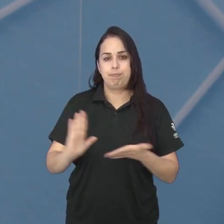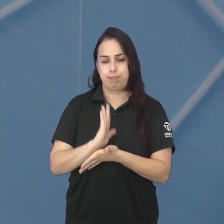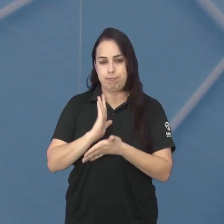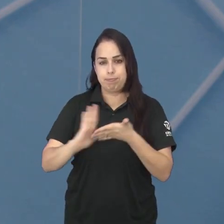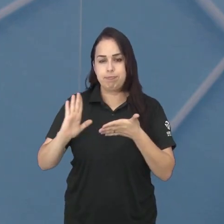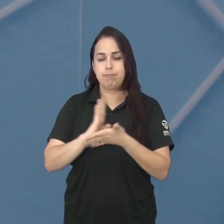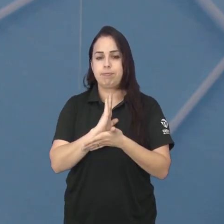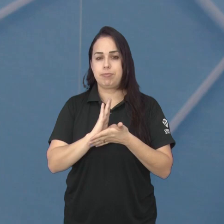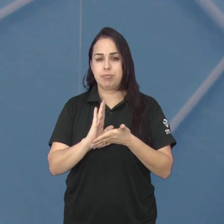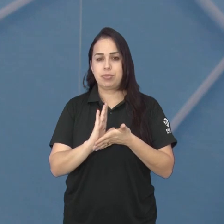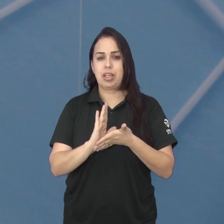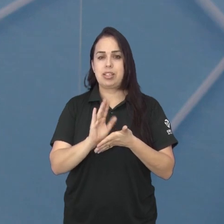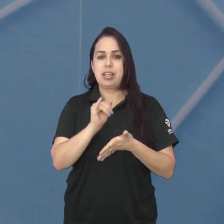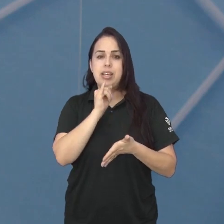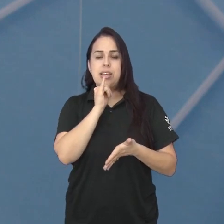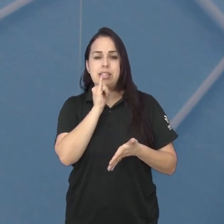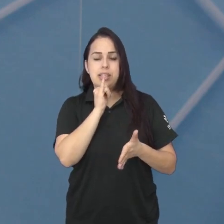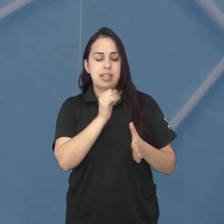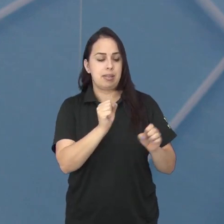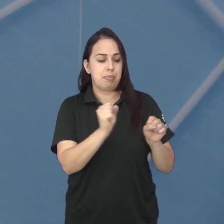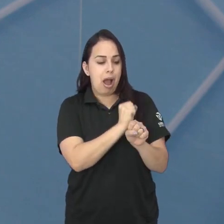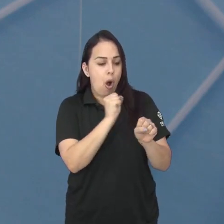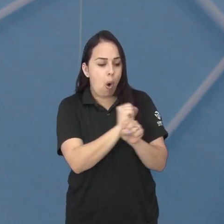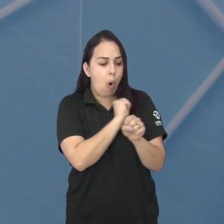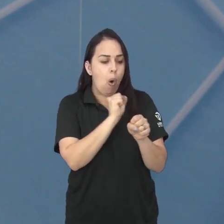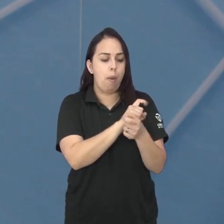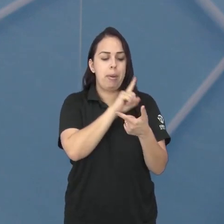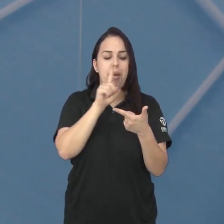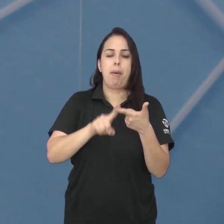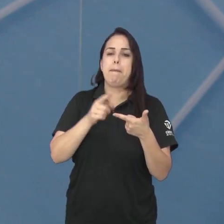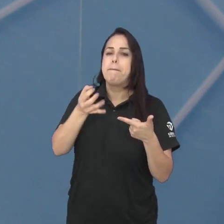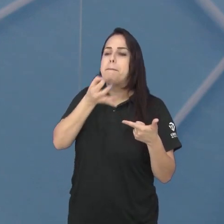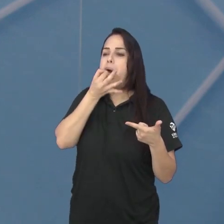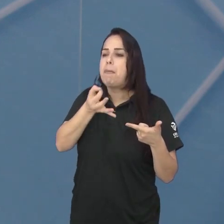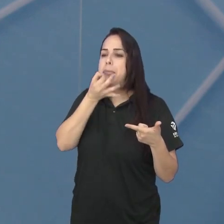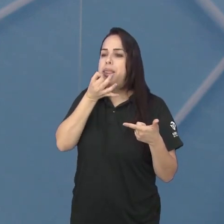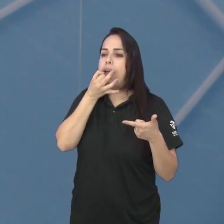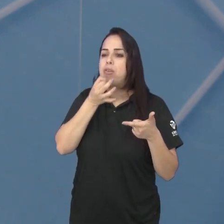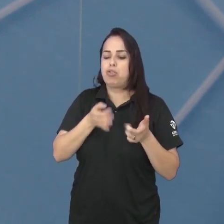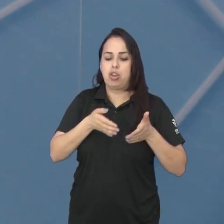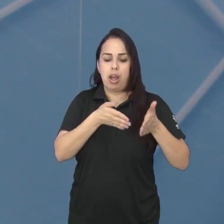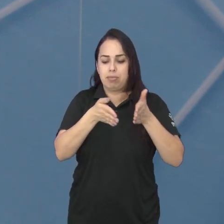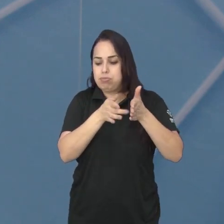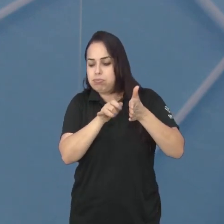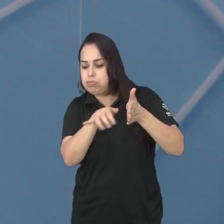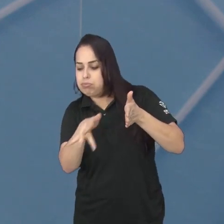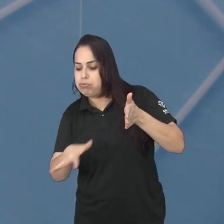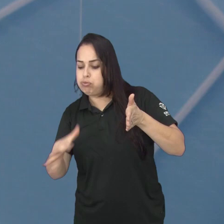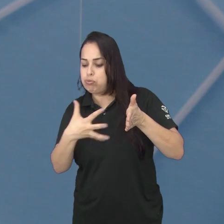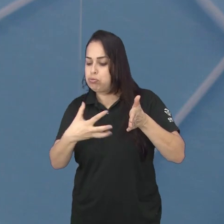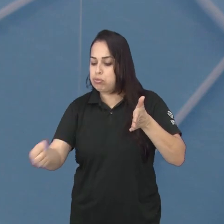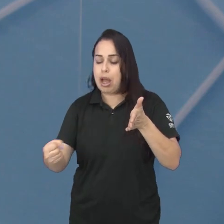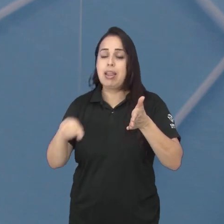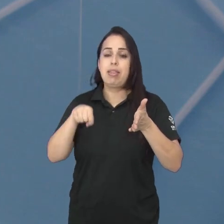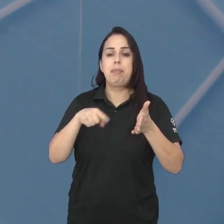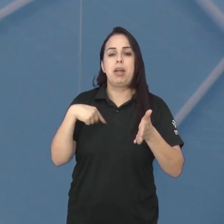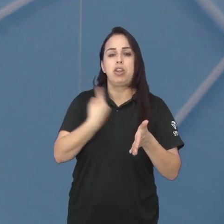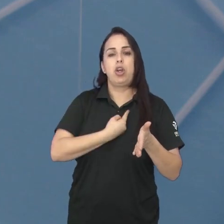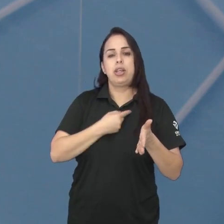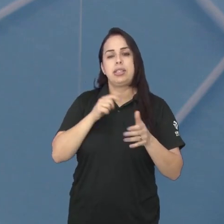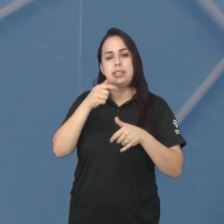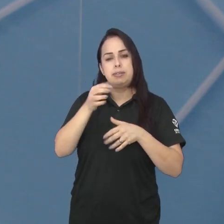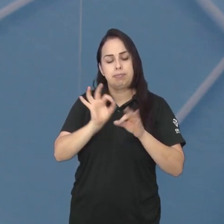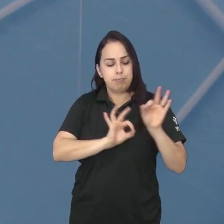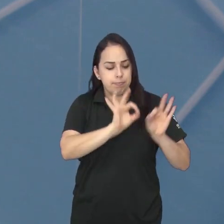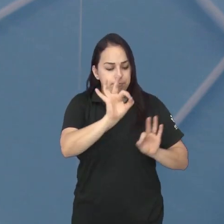vezes, uma obra, uma sugestão, às vezes, de uma obra de drenagem, alguma situação. Então, a gente faz todo esse trabalho também.